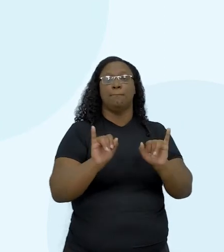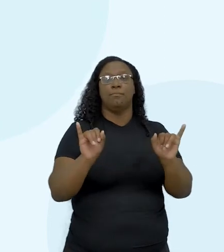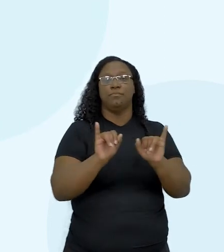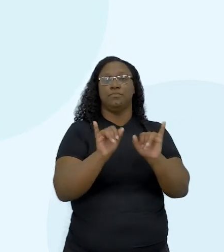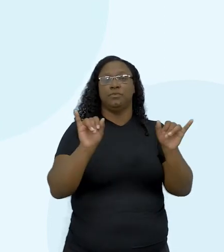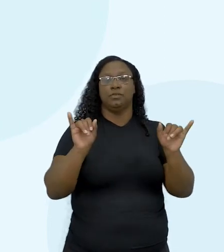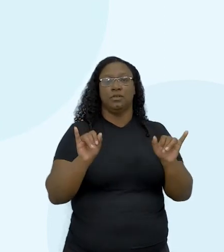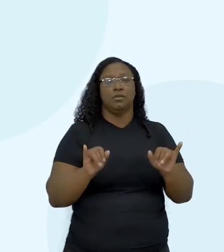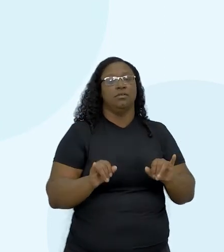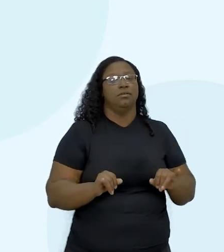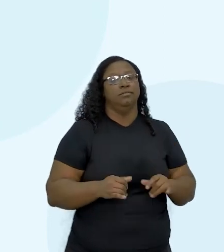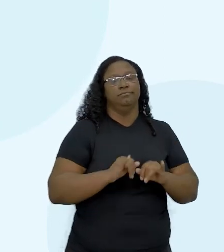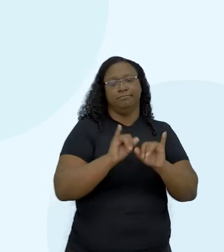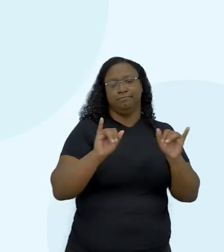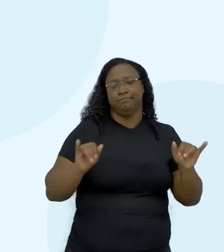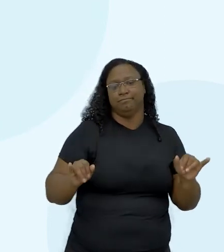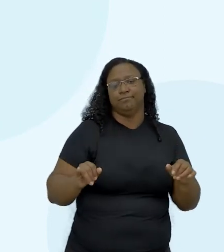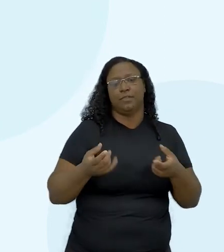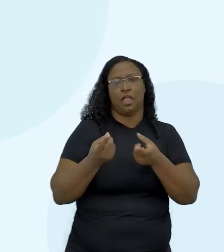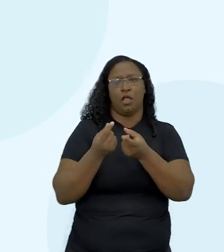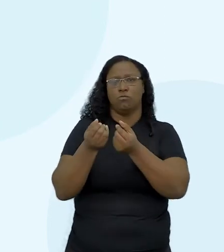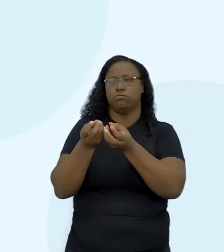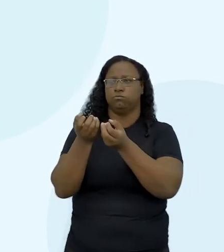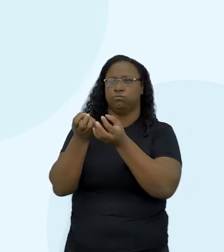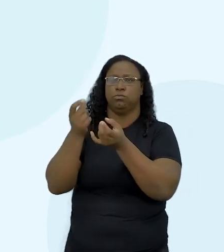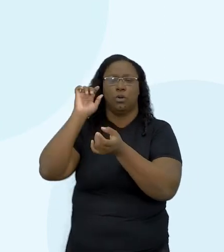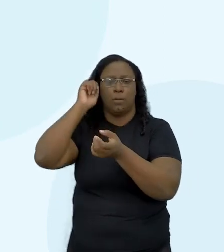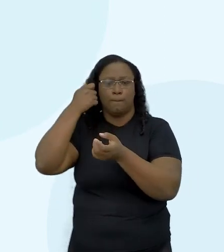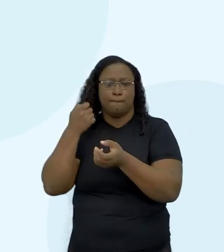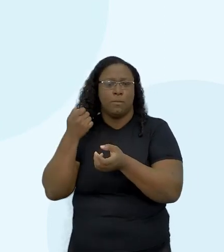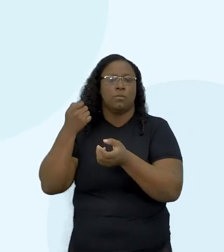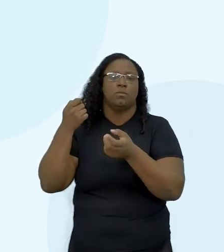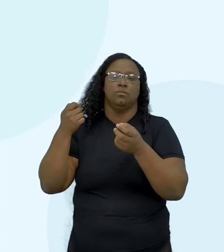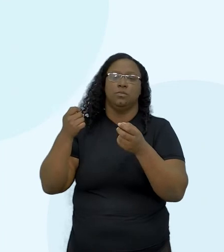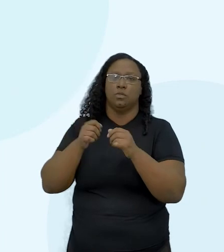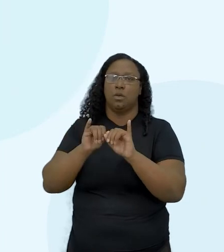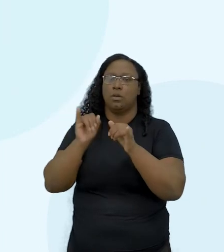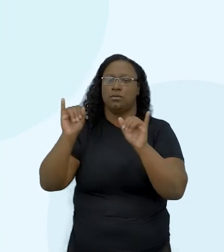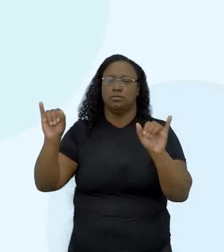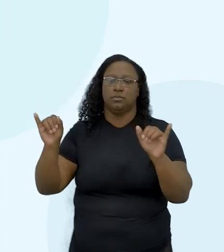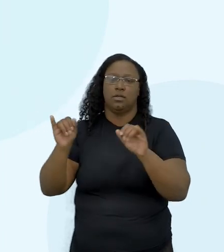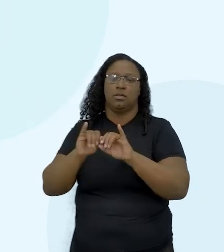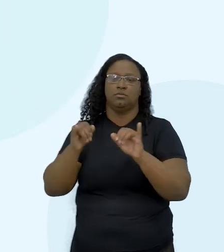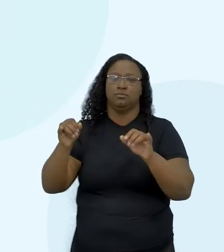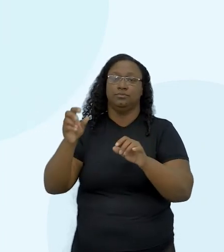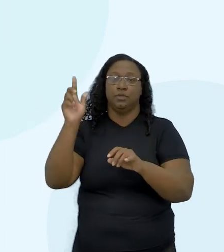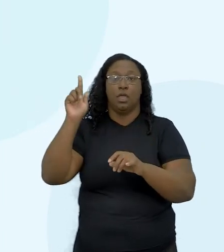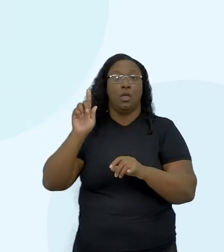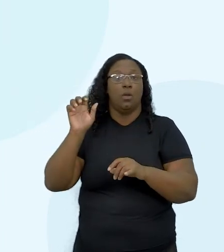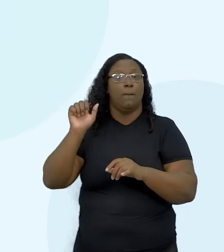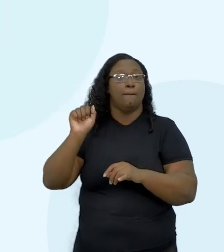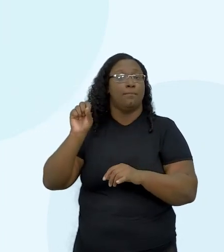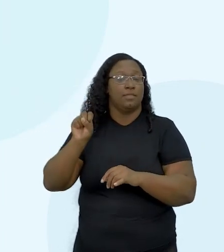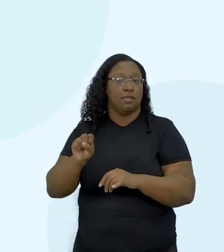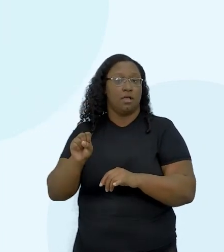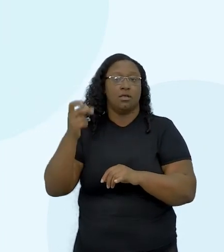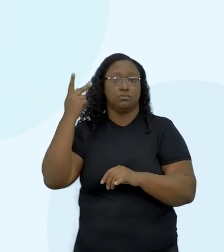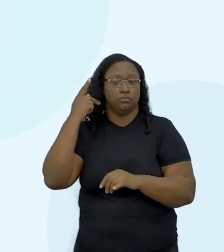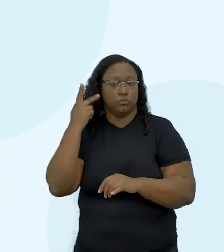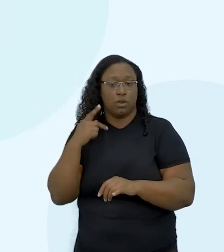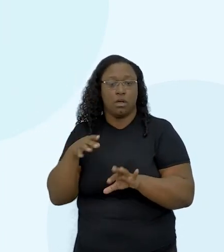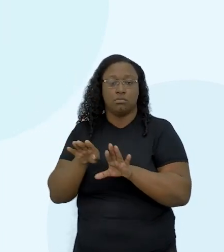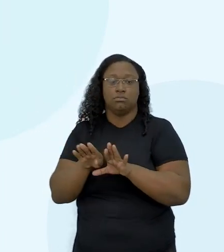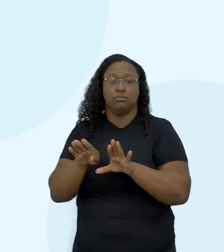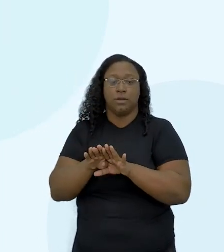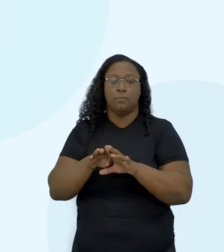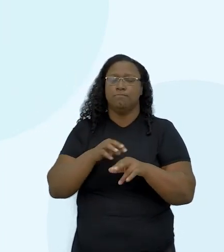energia elétrica, petróleo, gás natural e seus derivados, como carvão mineral também, fontes energéticas renováveis e eficiência